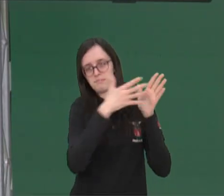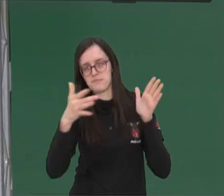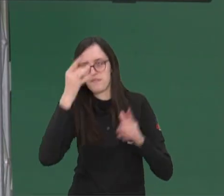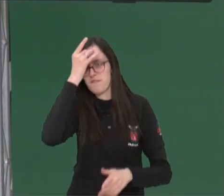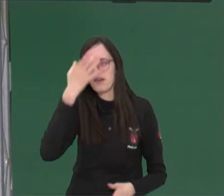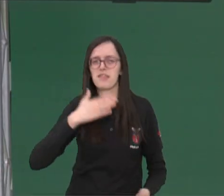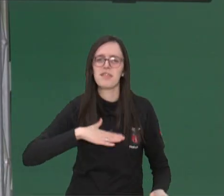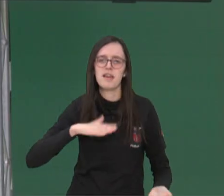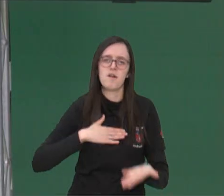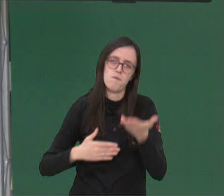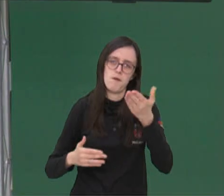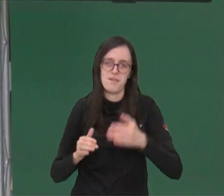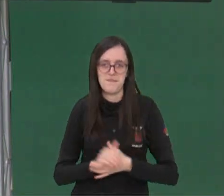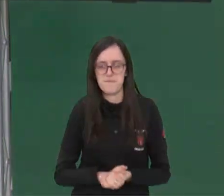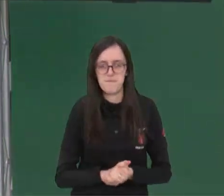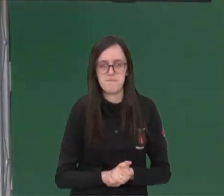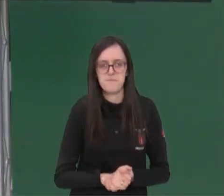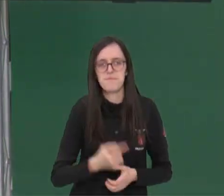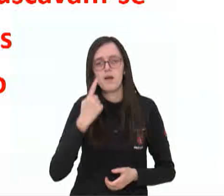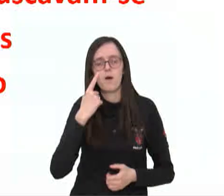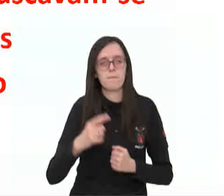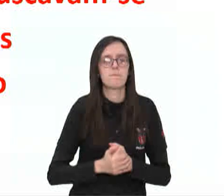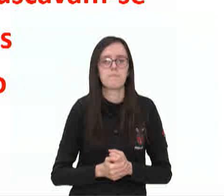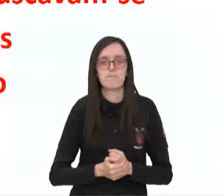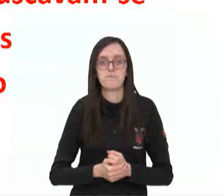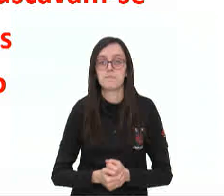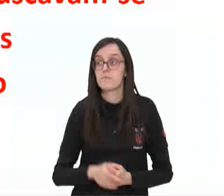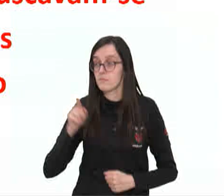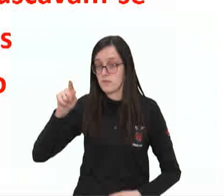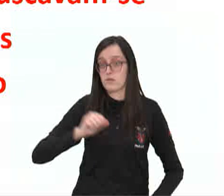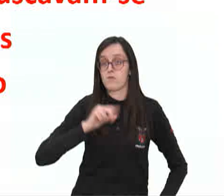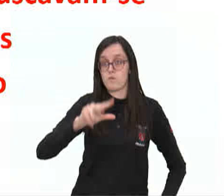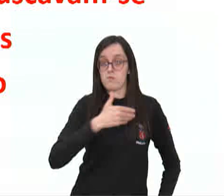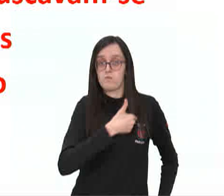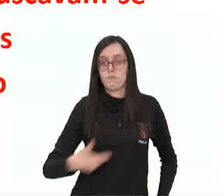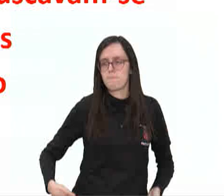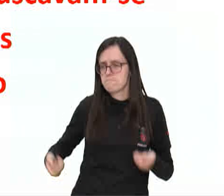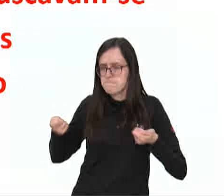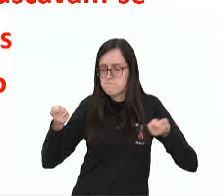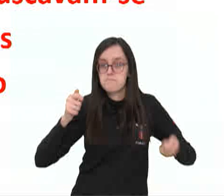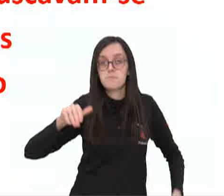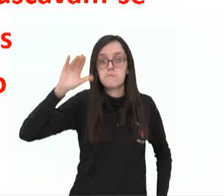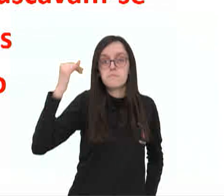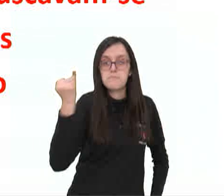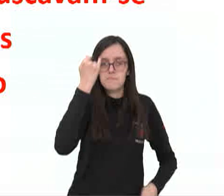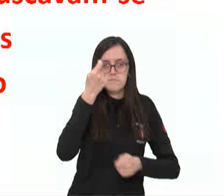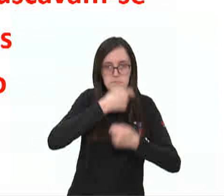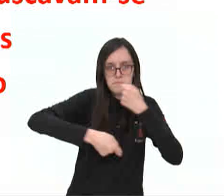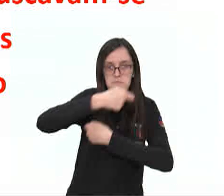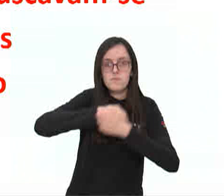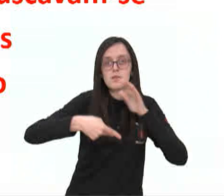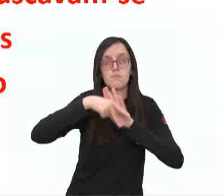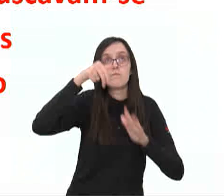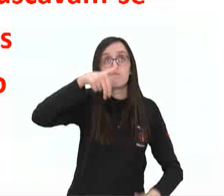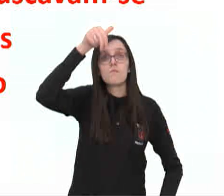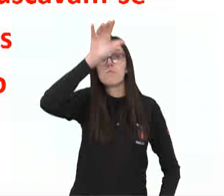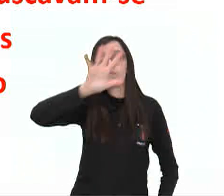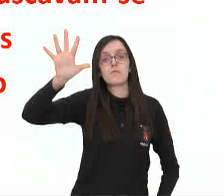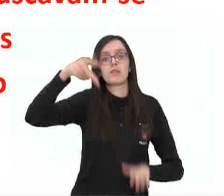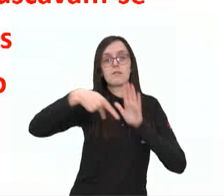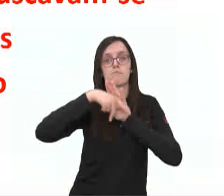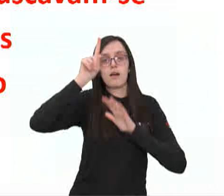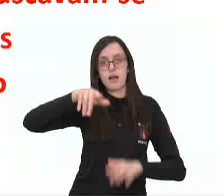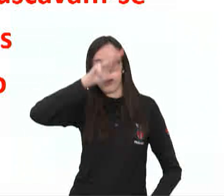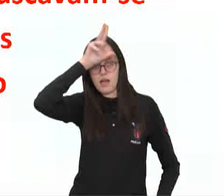Ficou muito tranquilo para você. Então, ó, para o governo português, a maior importância econômica da região norte, da região